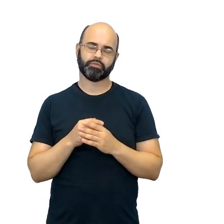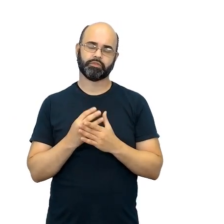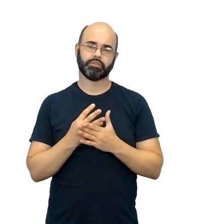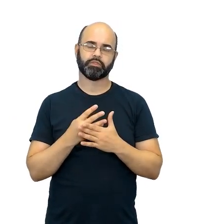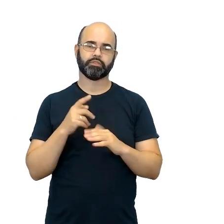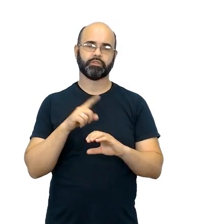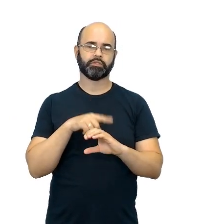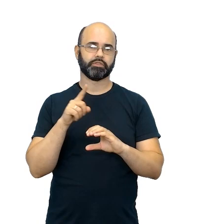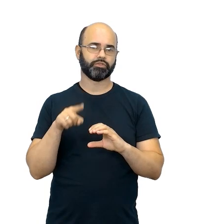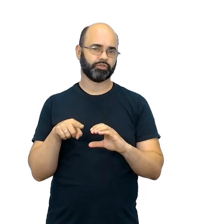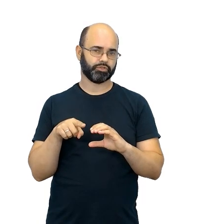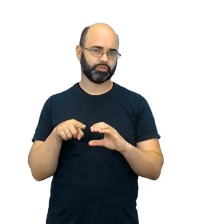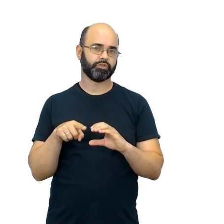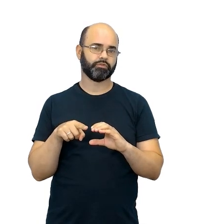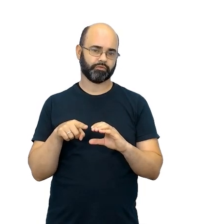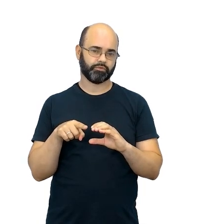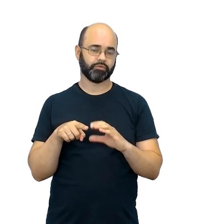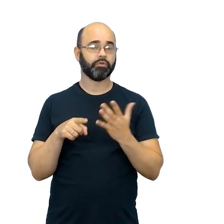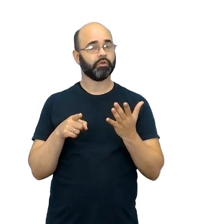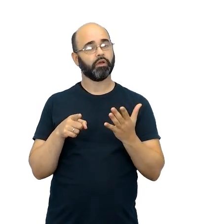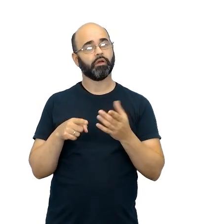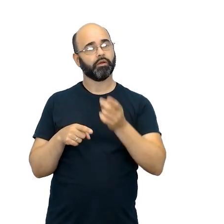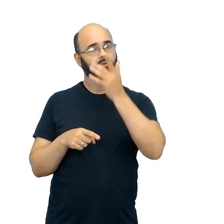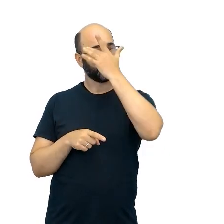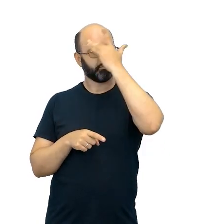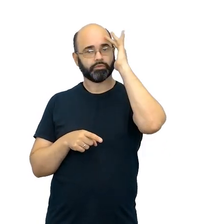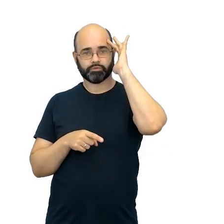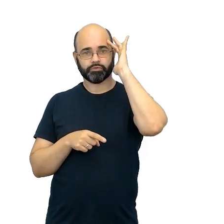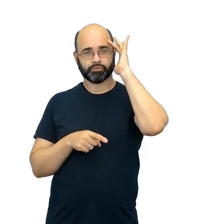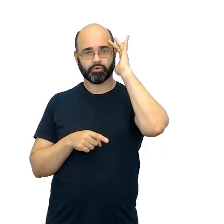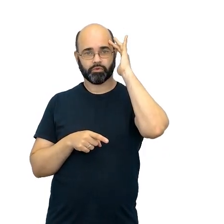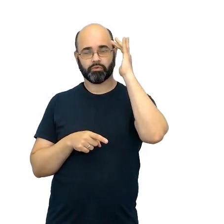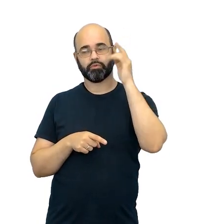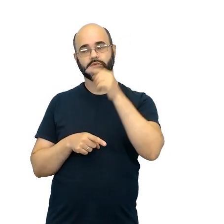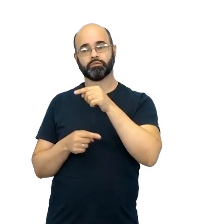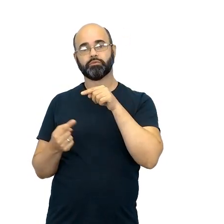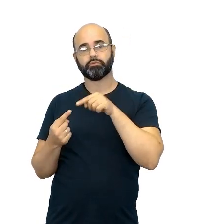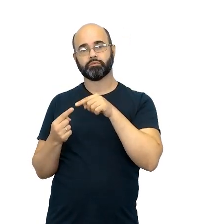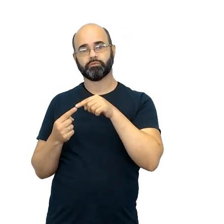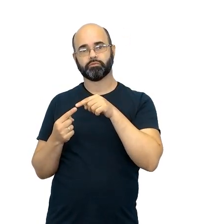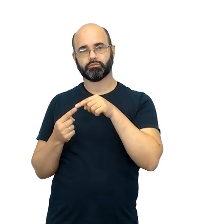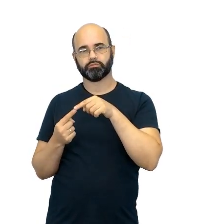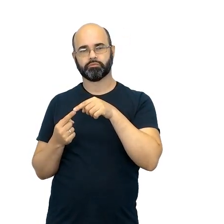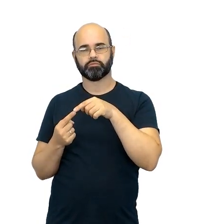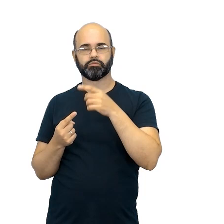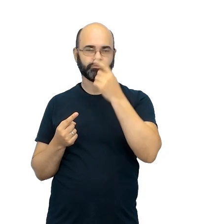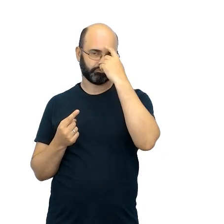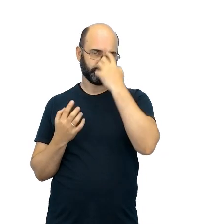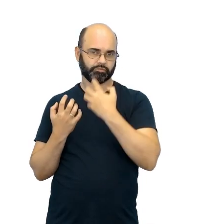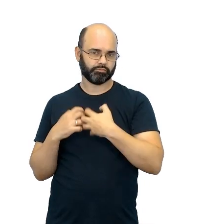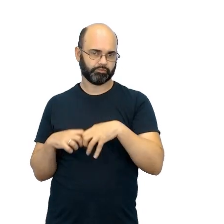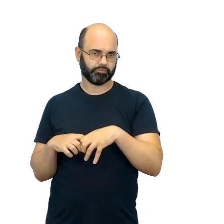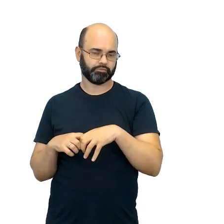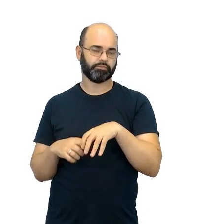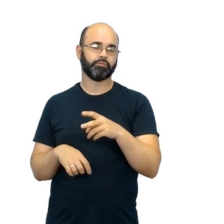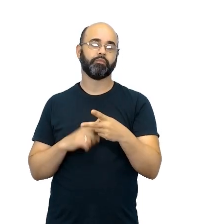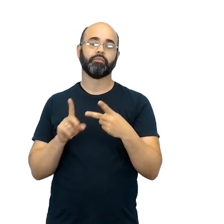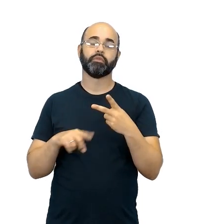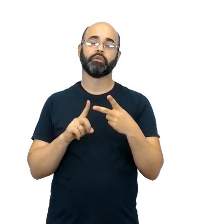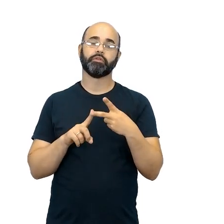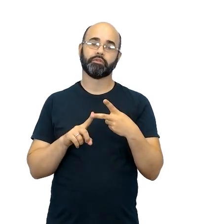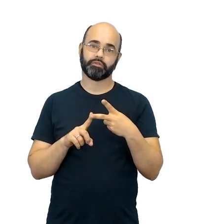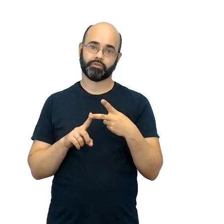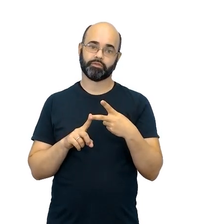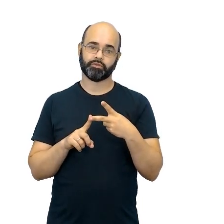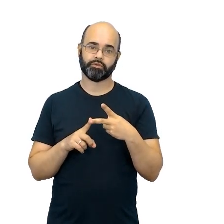e voltado, né, a pesquisadores, né, e os mais curiosos. No segundo, né, na segunda apresentação, temos